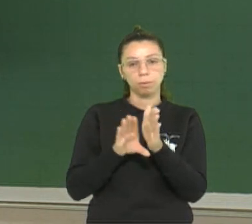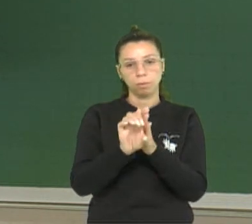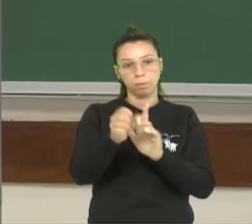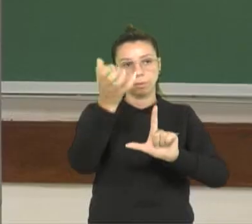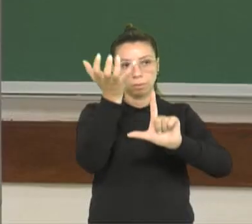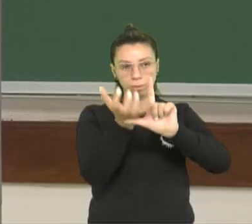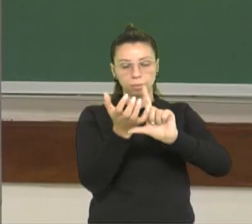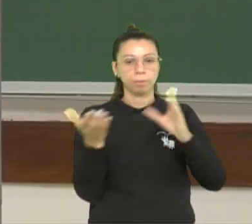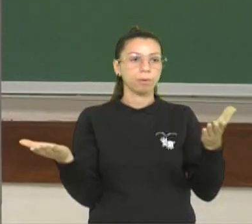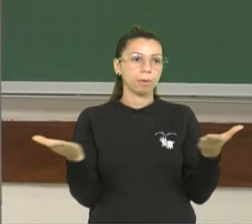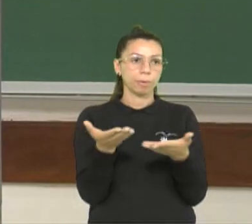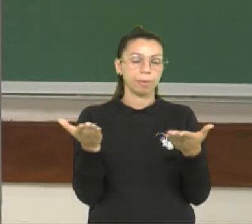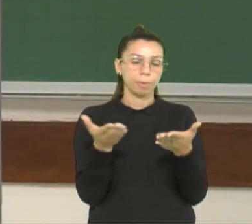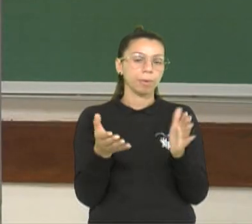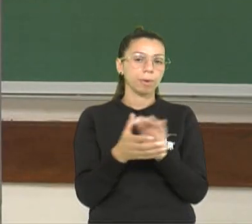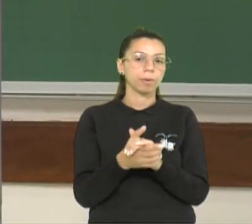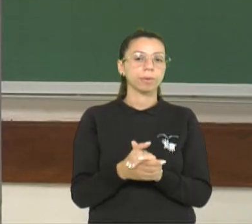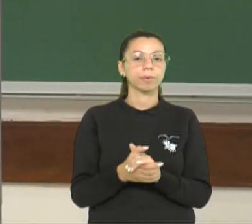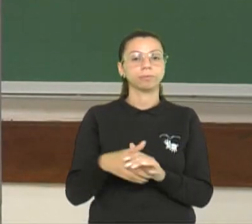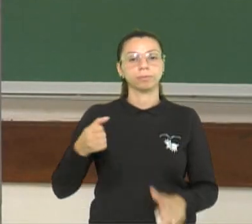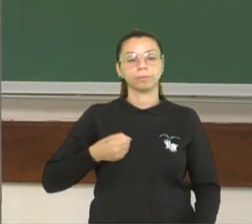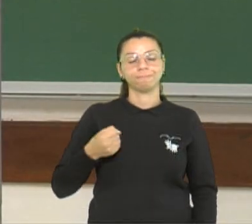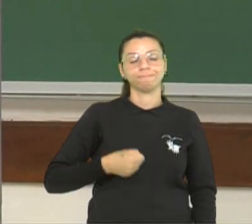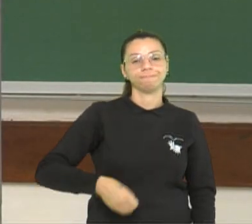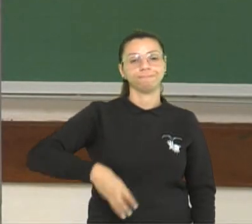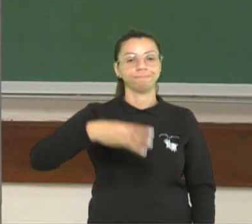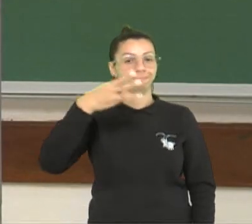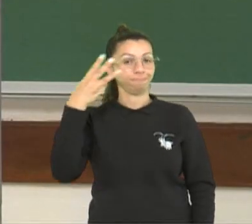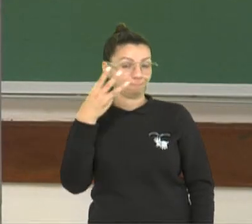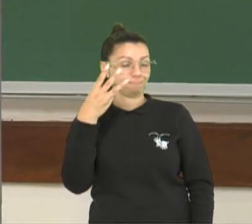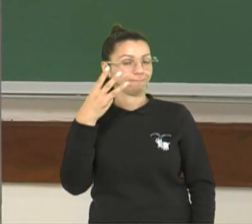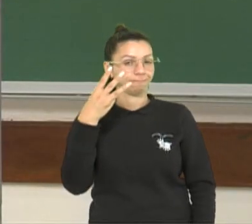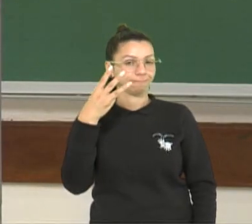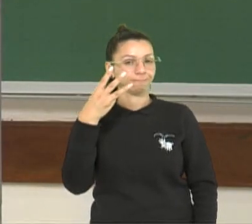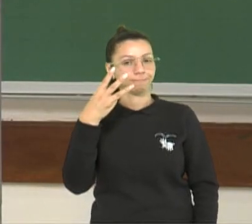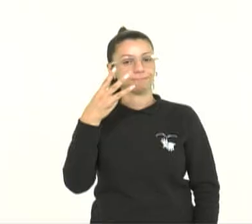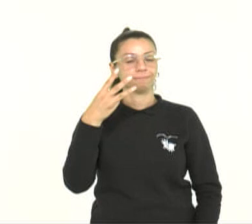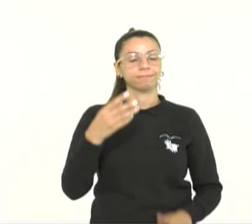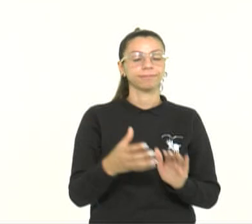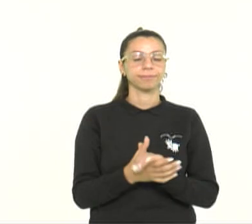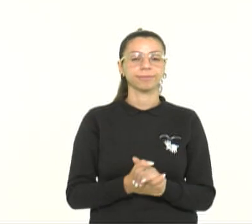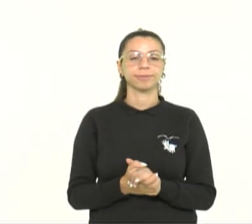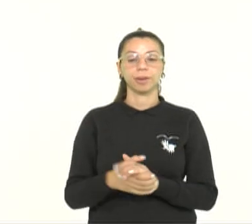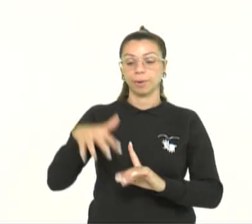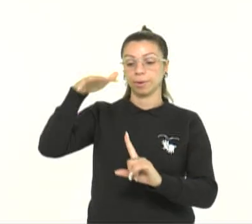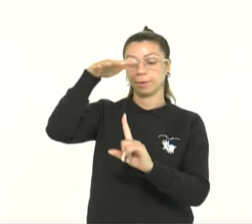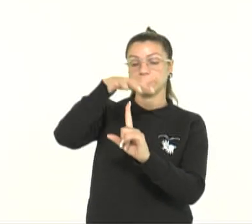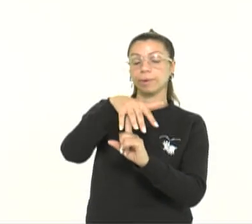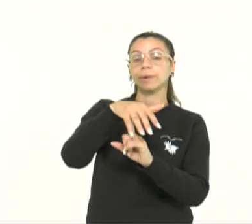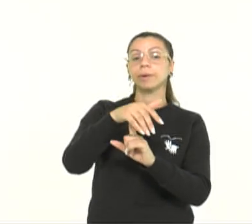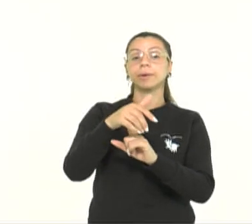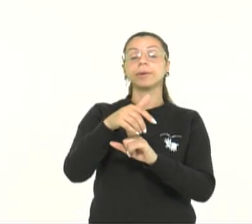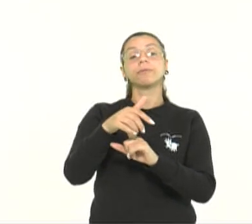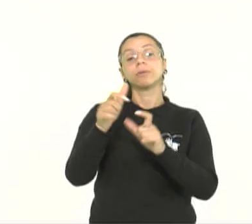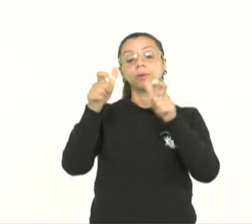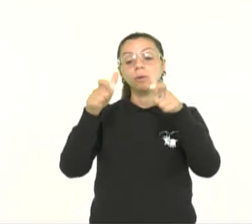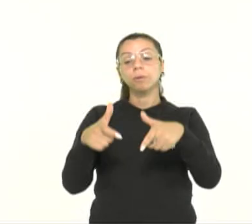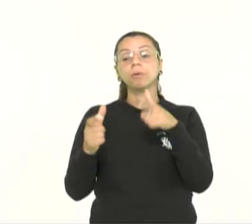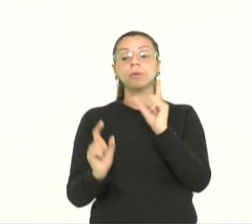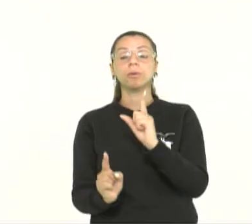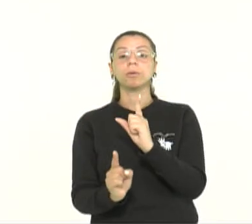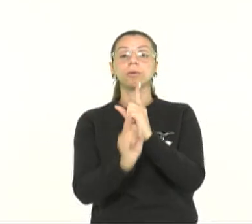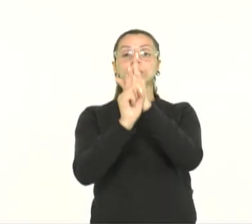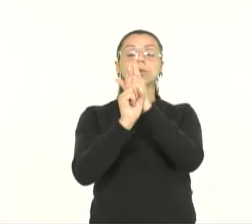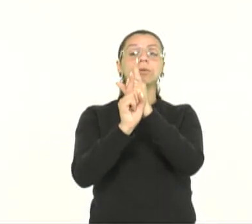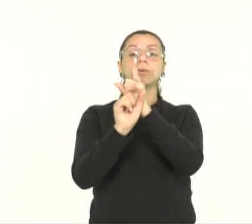Classroom. E agora a gente vai para o nosso terceiro e último quiz da aula de hoje. O estado do Paraná está localizado principalmente